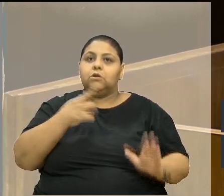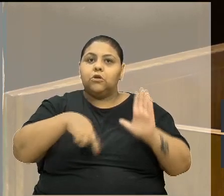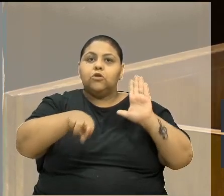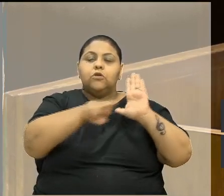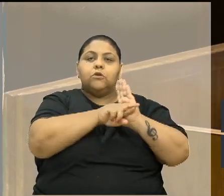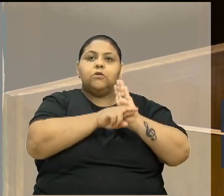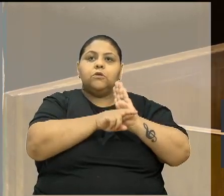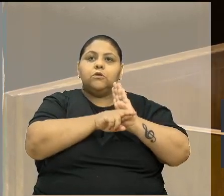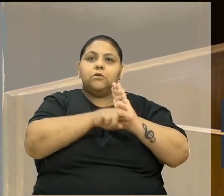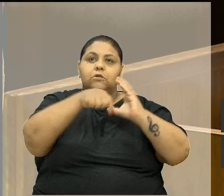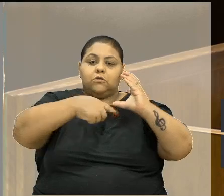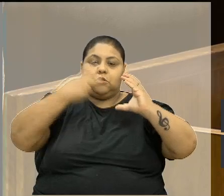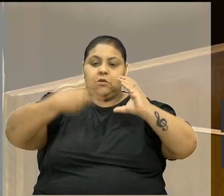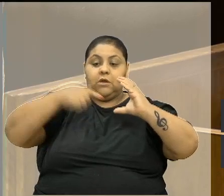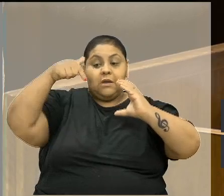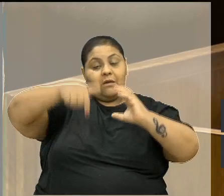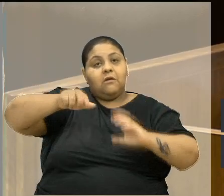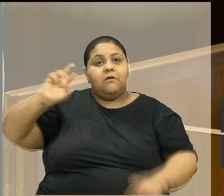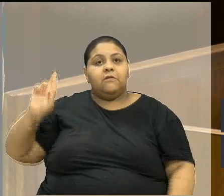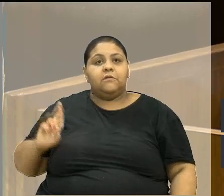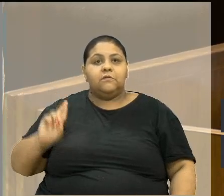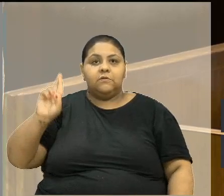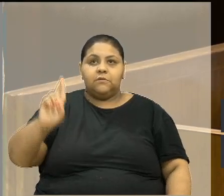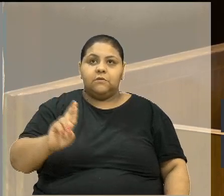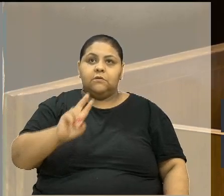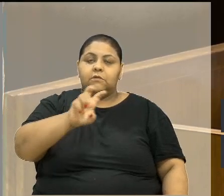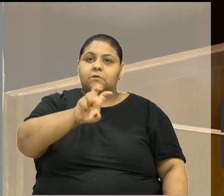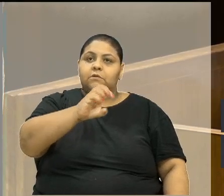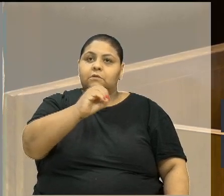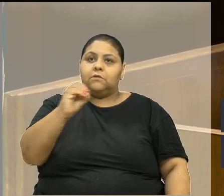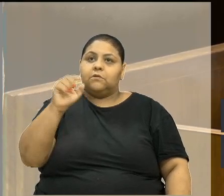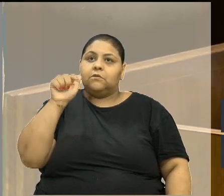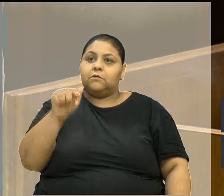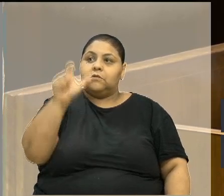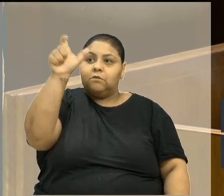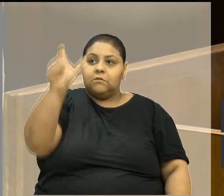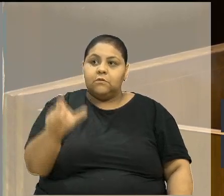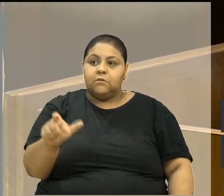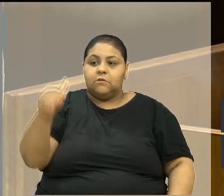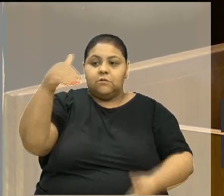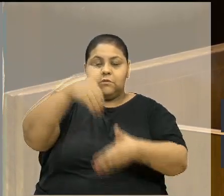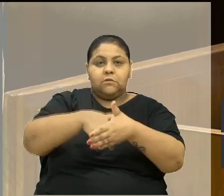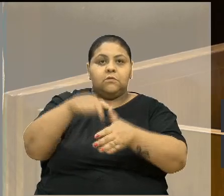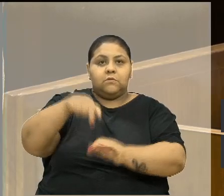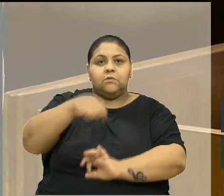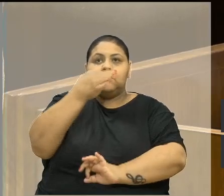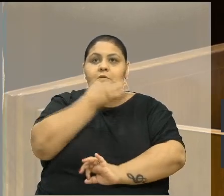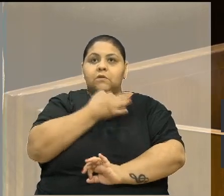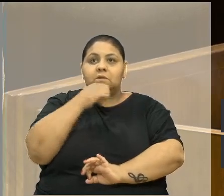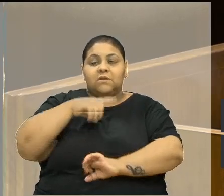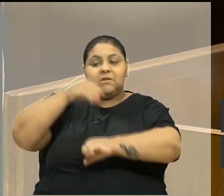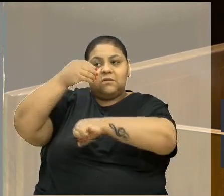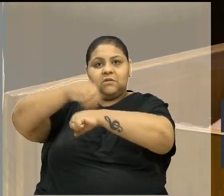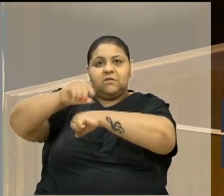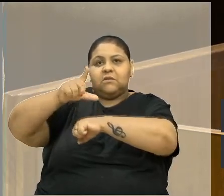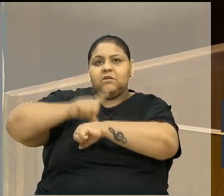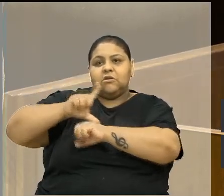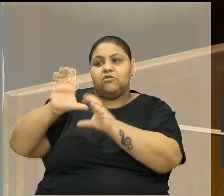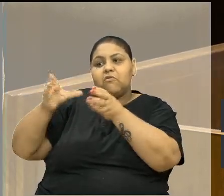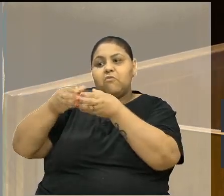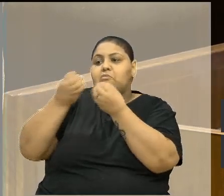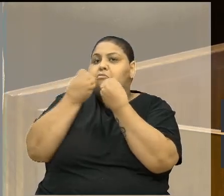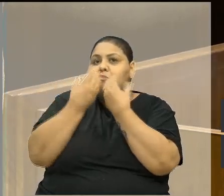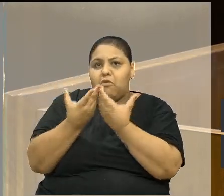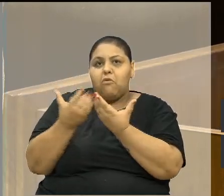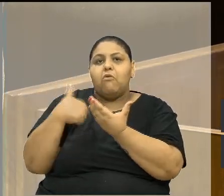de Vereadores, que é onde representa aqui os mais de 500 mil habitantes de Caxias do Sul, que é onde a gente traz as indicações. Se tiver um time bom,